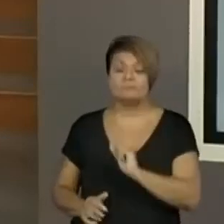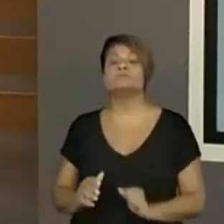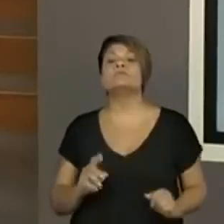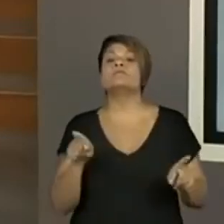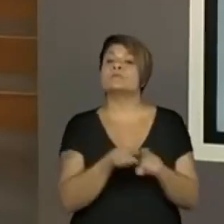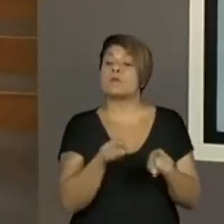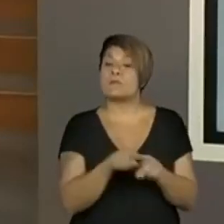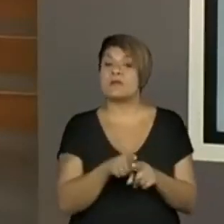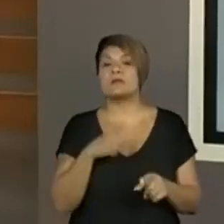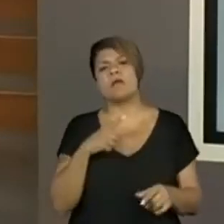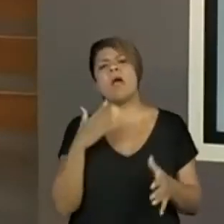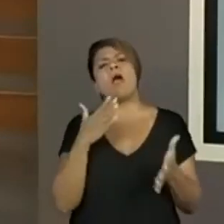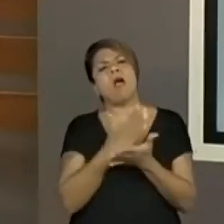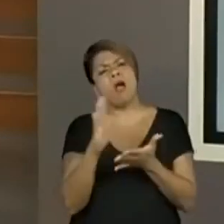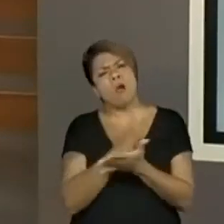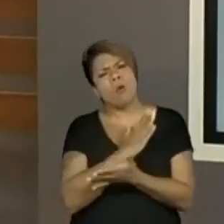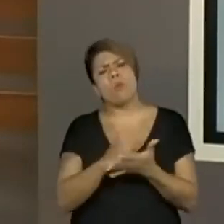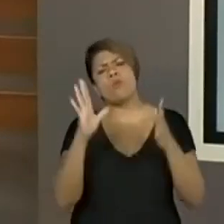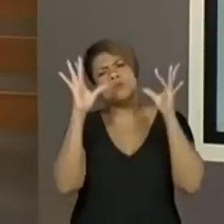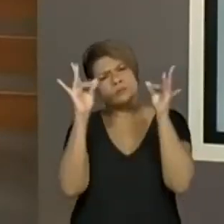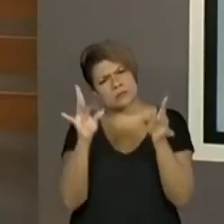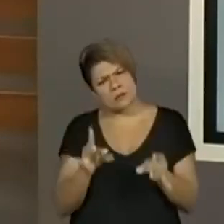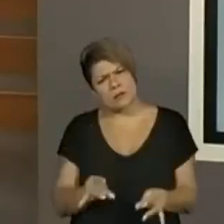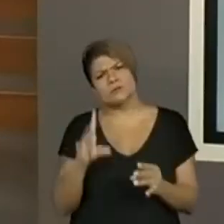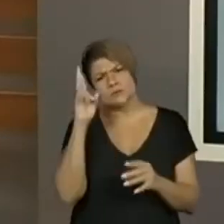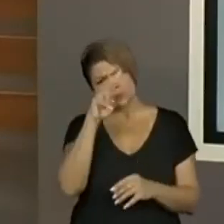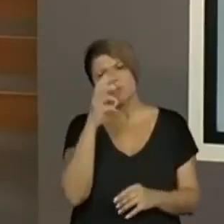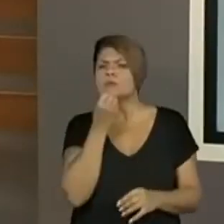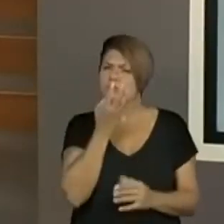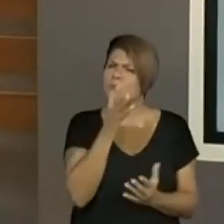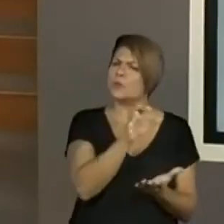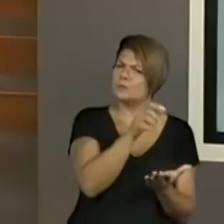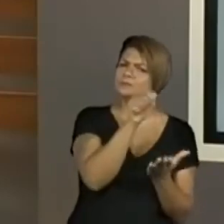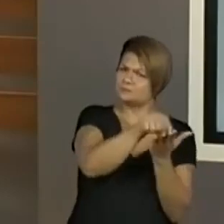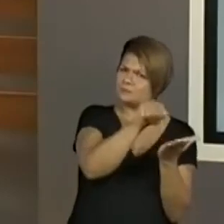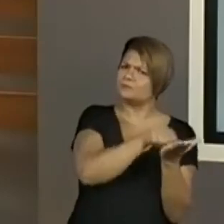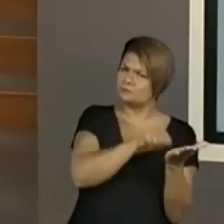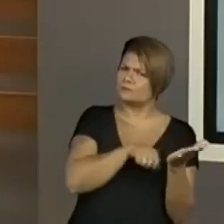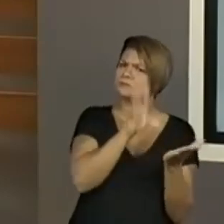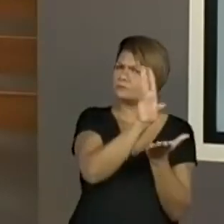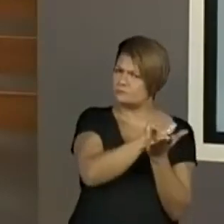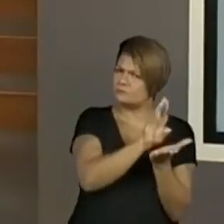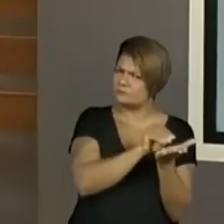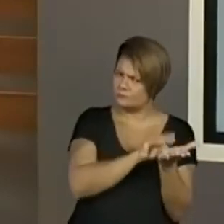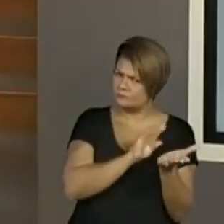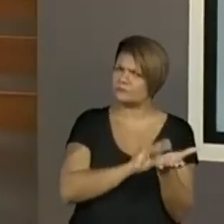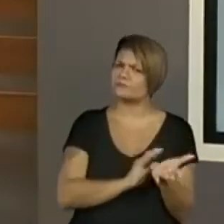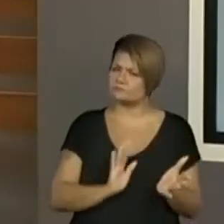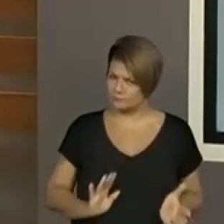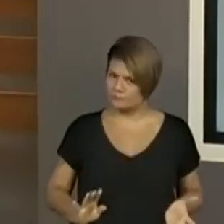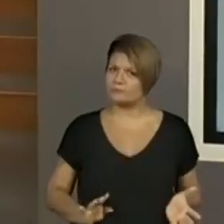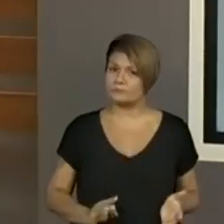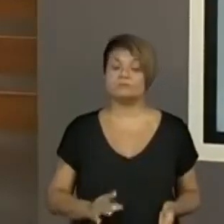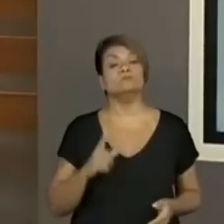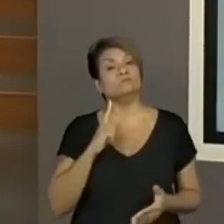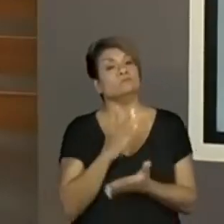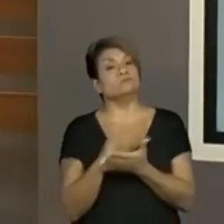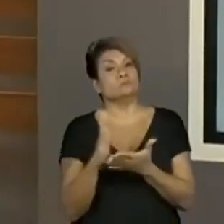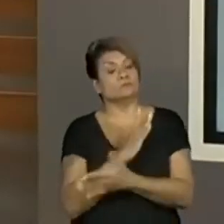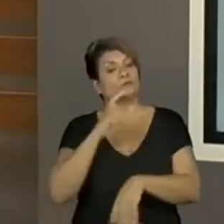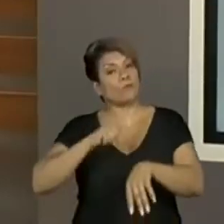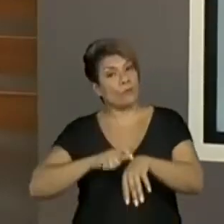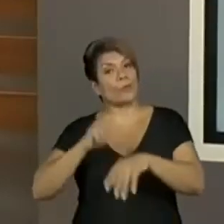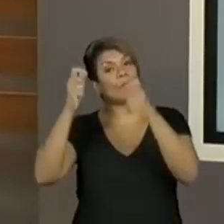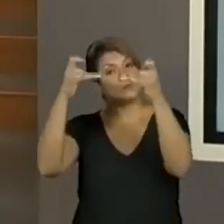da história. E é bom ter o registro, né? Eu acho que é importante, a gente caminha muito quando escreve. Então, tem momentos da explicação,